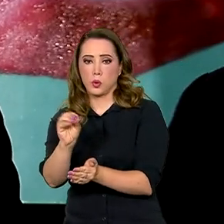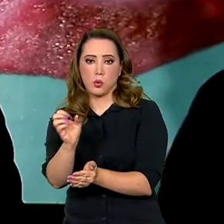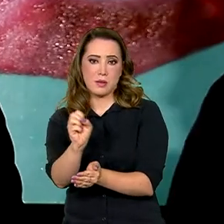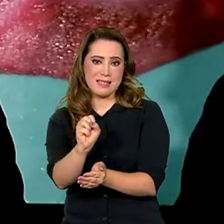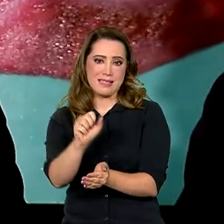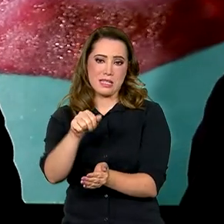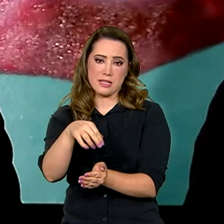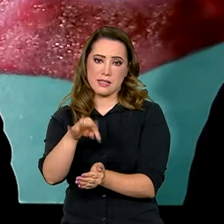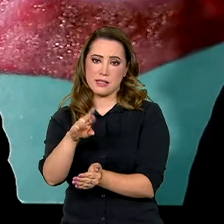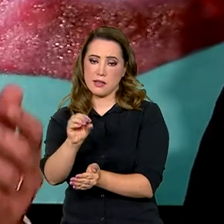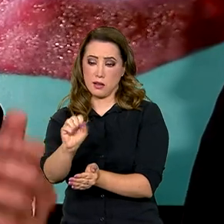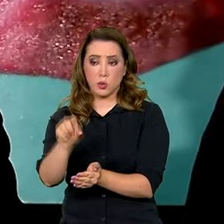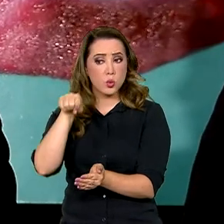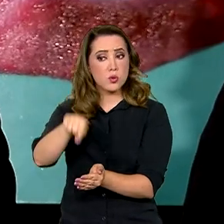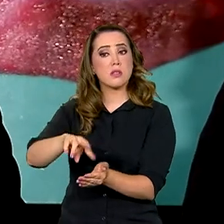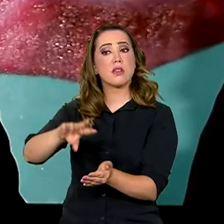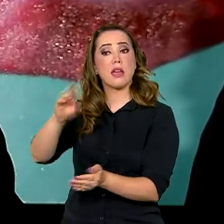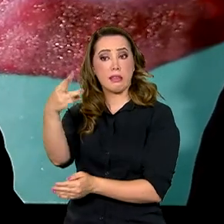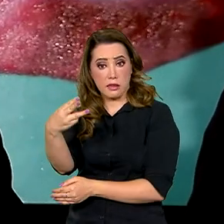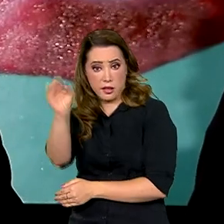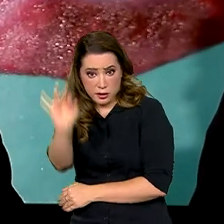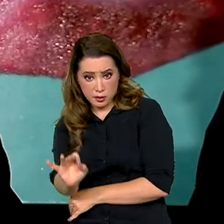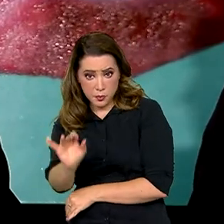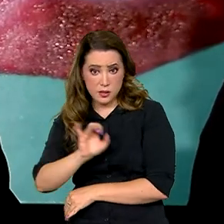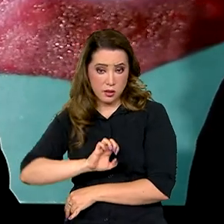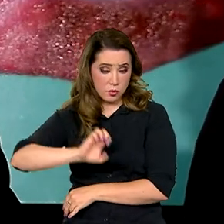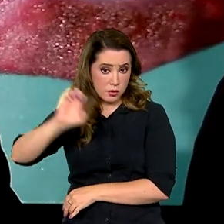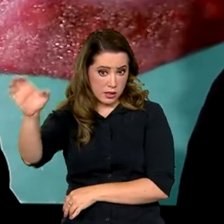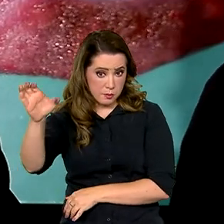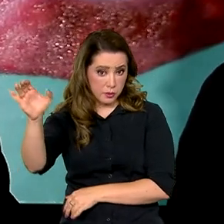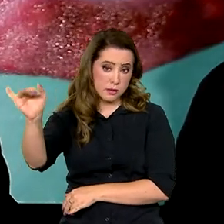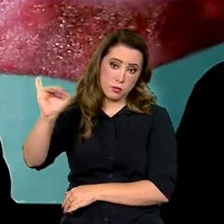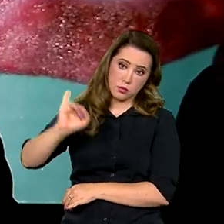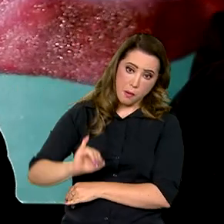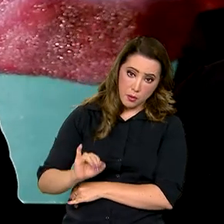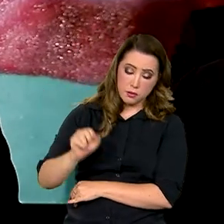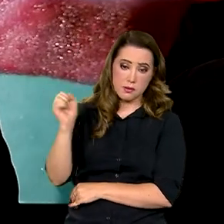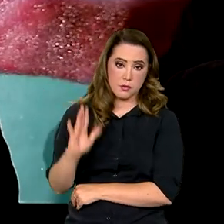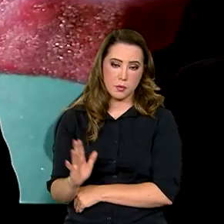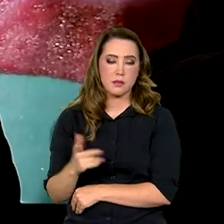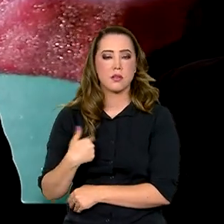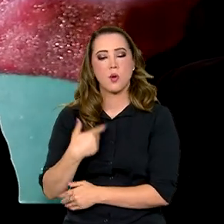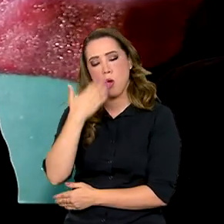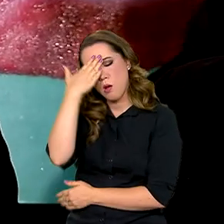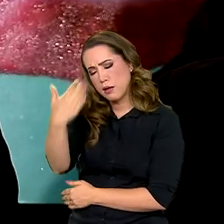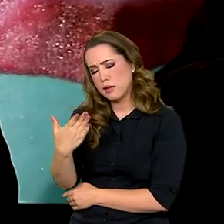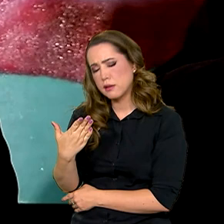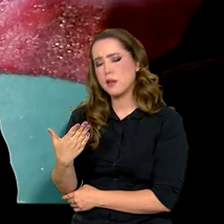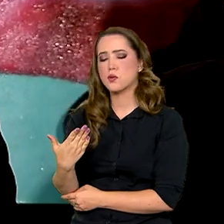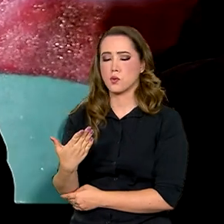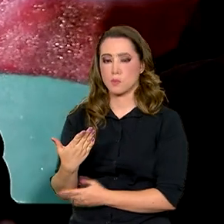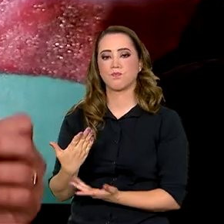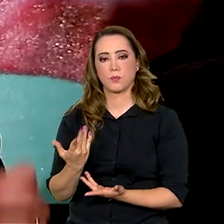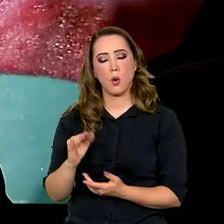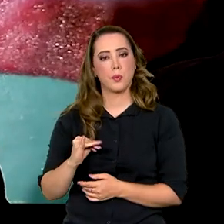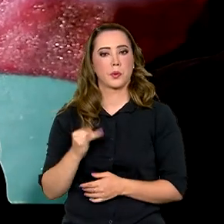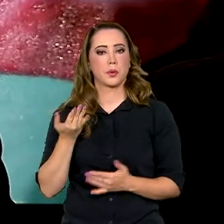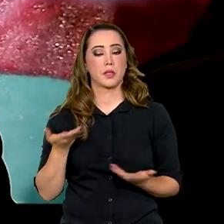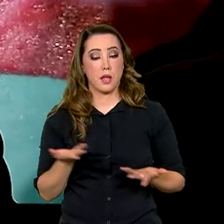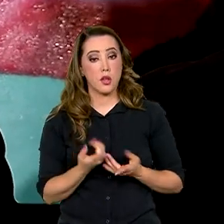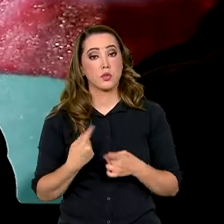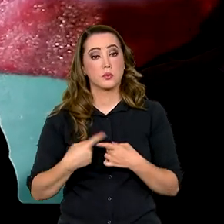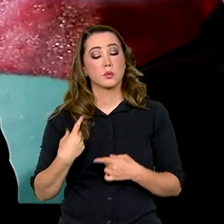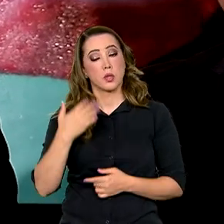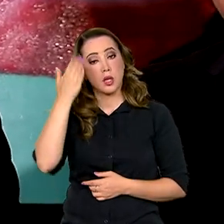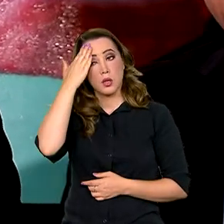das exportações importações do Brasil Então eu quero agradecer a confiança sabemos do Papel estratégico dessa agenda